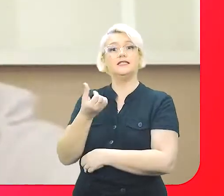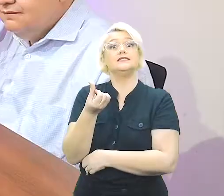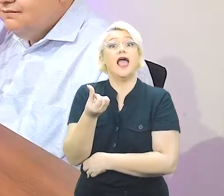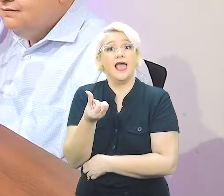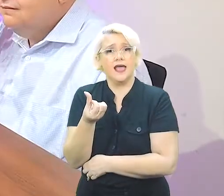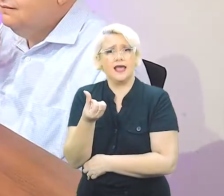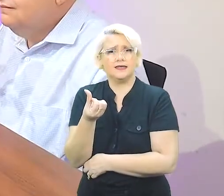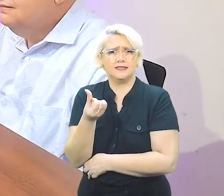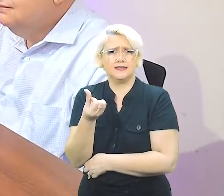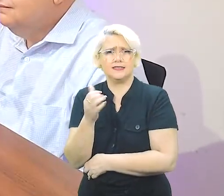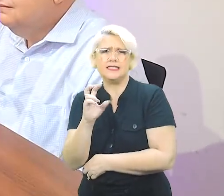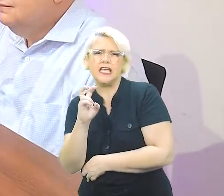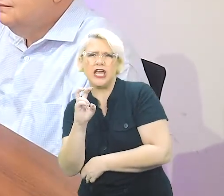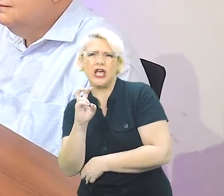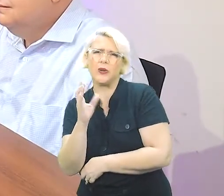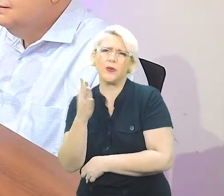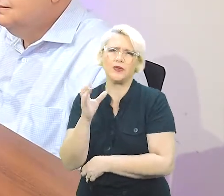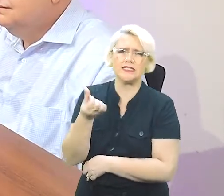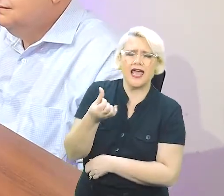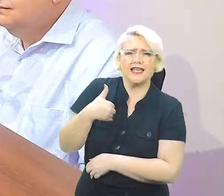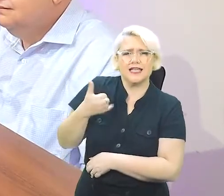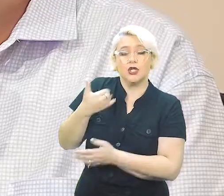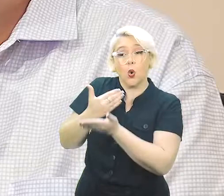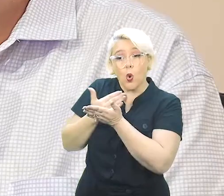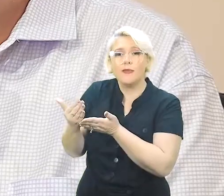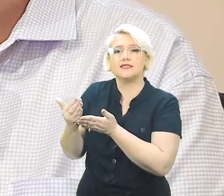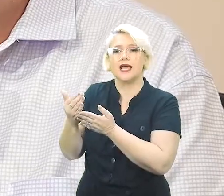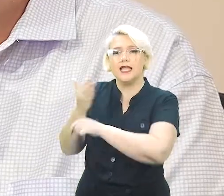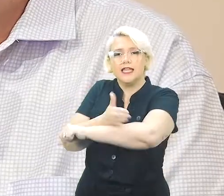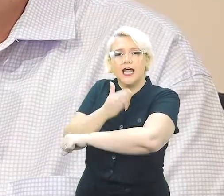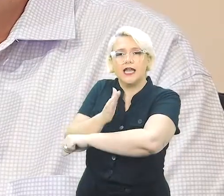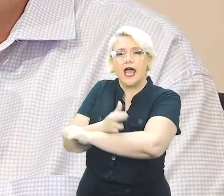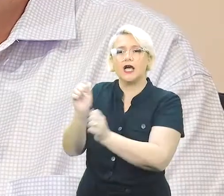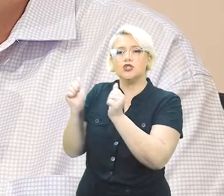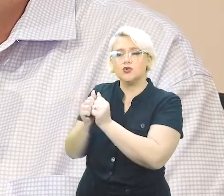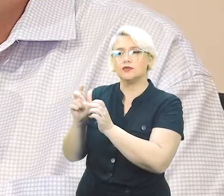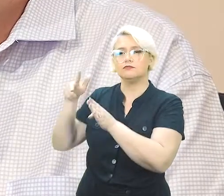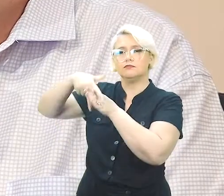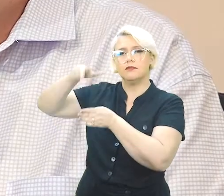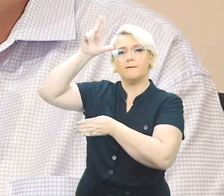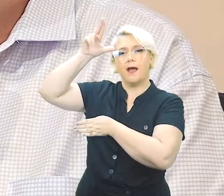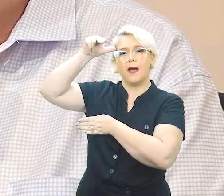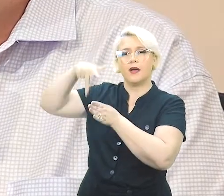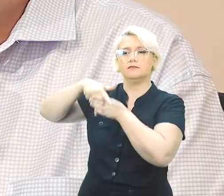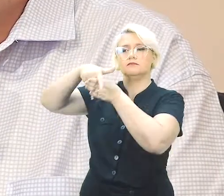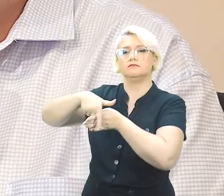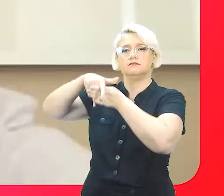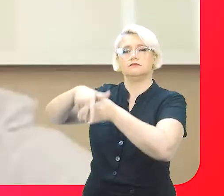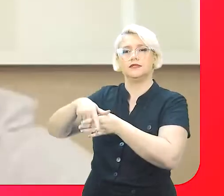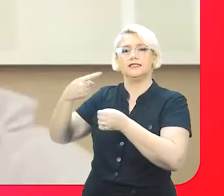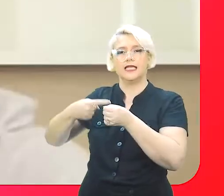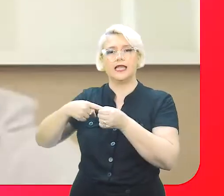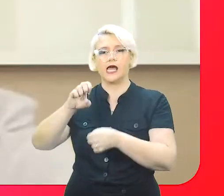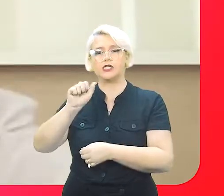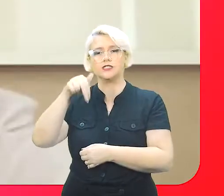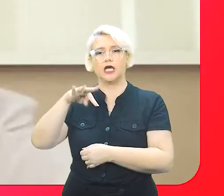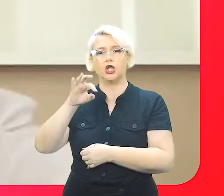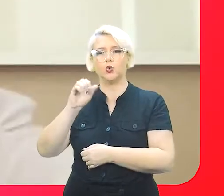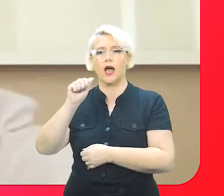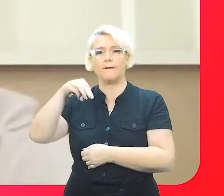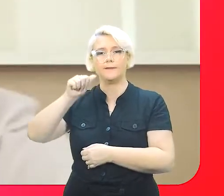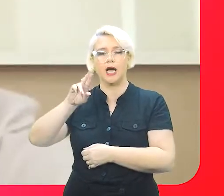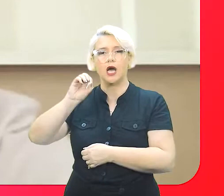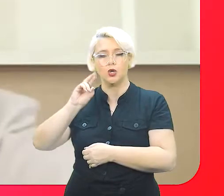6 anos, 5,5 para 6 anos, quando eu comecei a fazer exercícios na Hípica de Santo Amaro, né? Depois eu